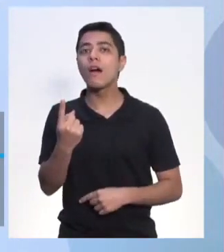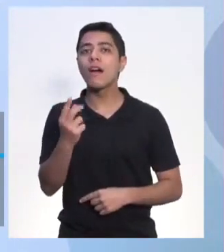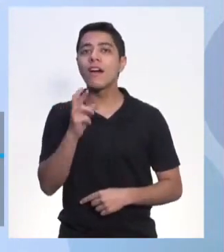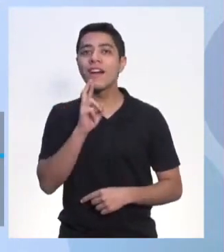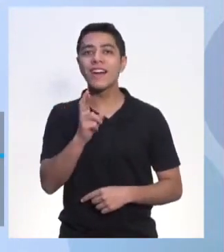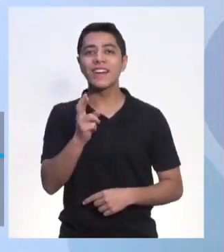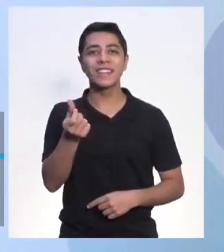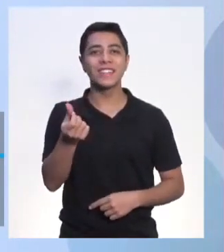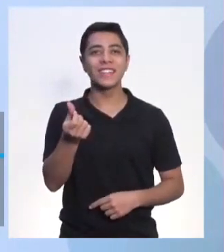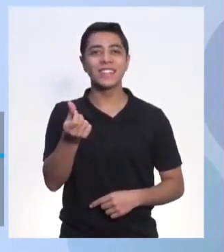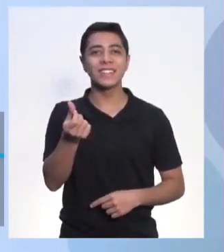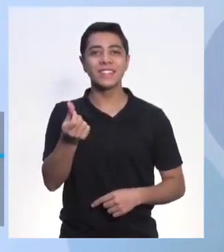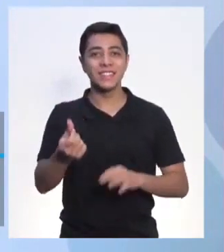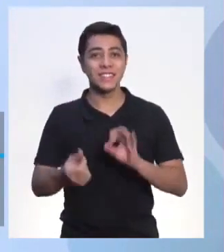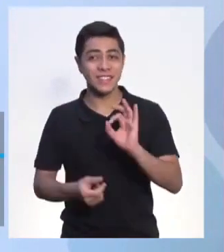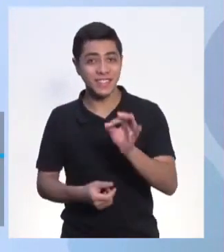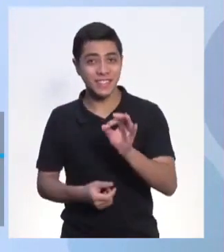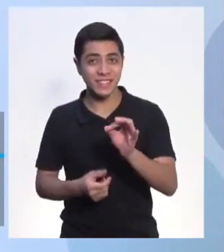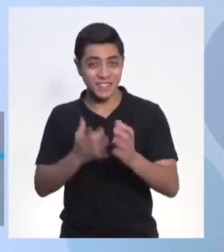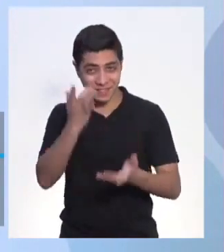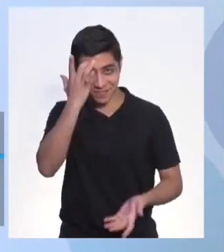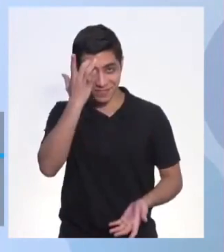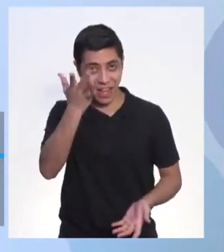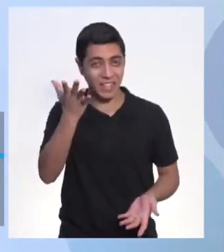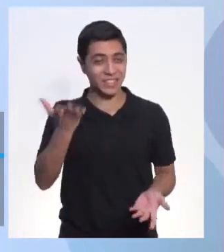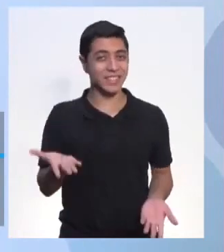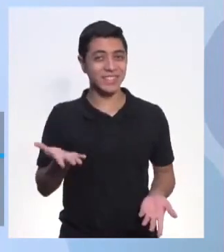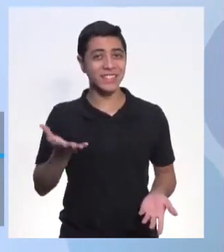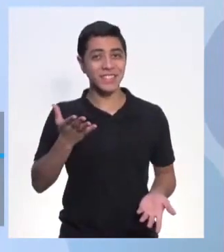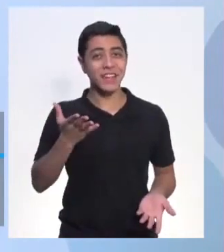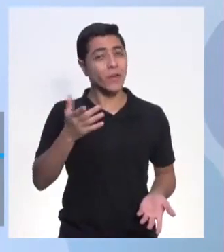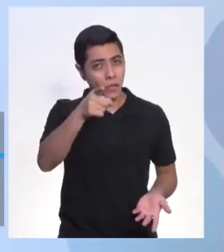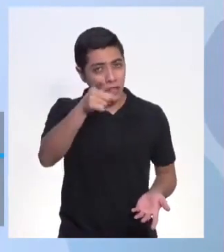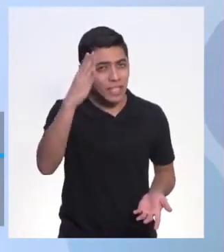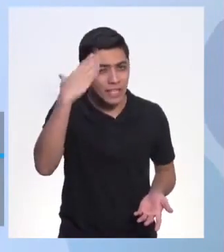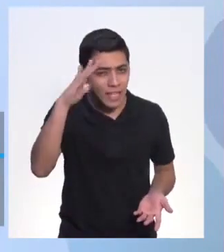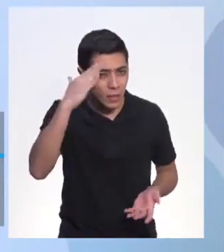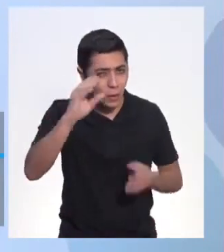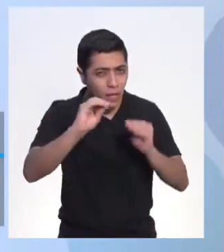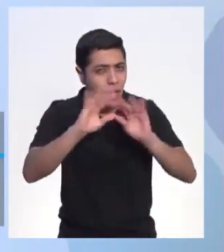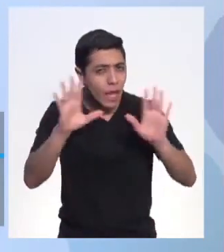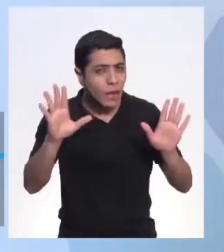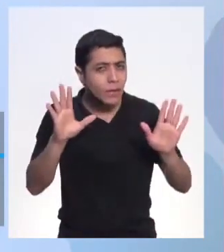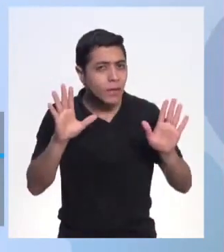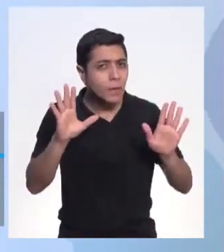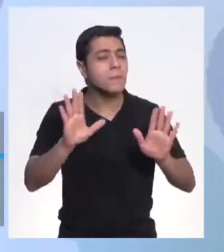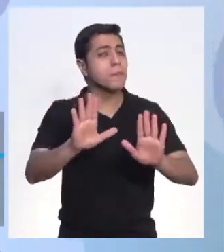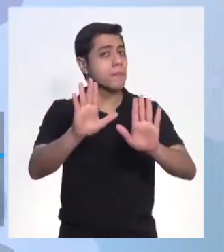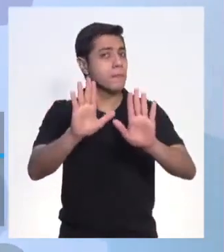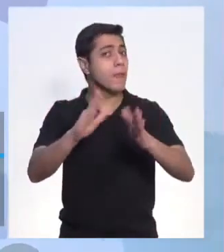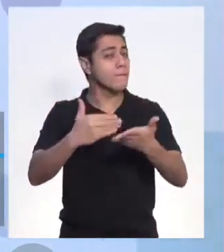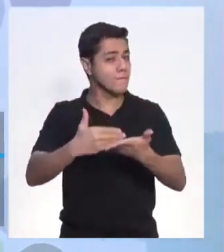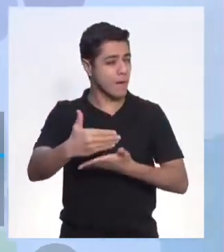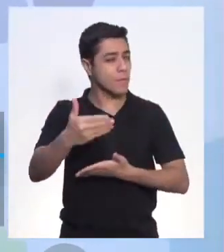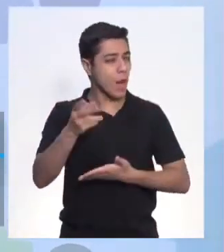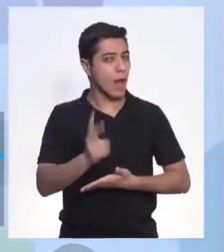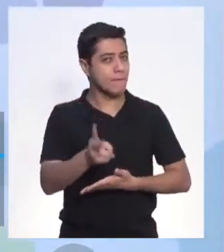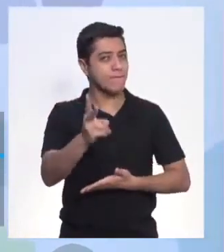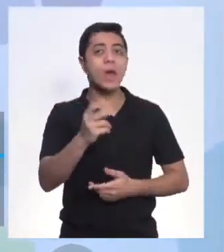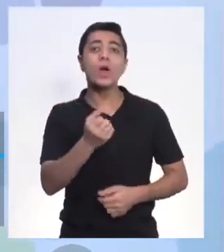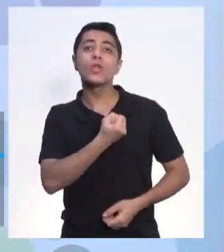Será que você entendeu o que eu quis induzir você a pensar? Vamos lá. 4